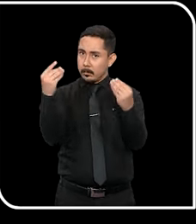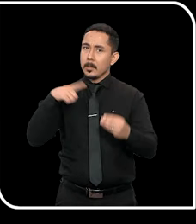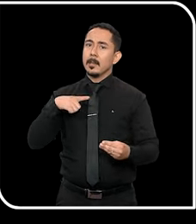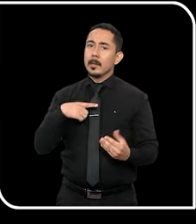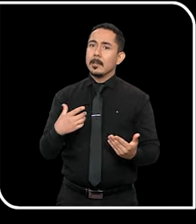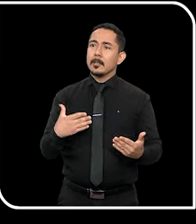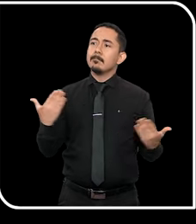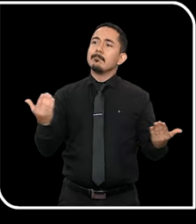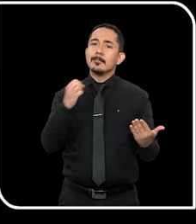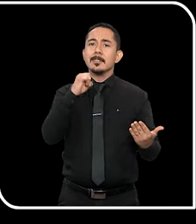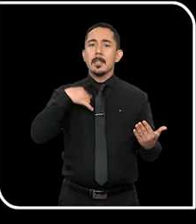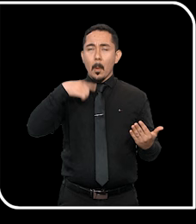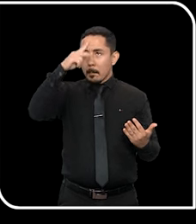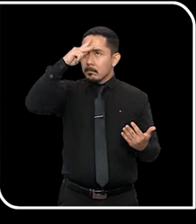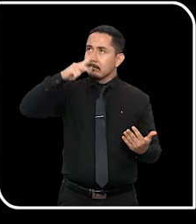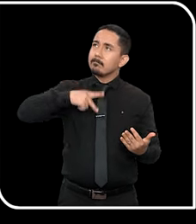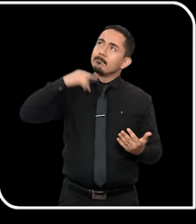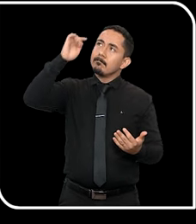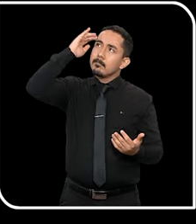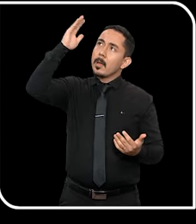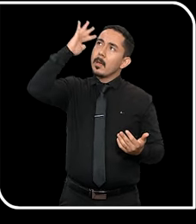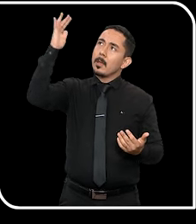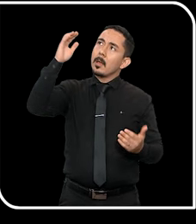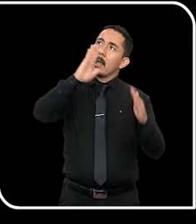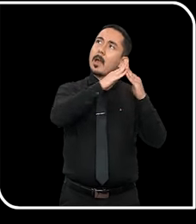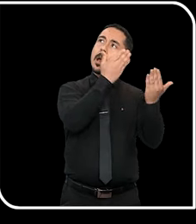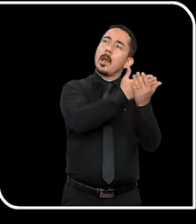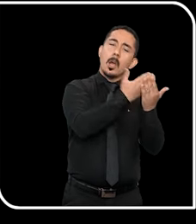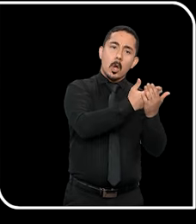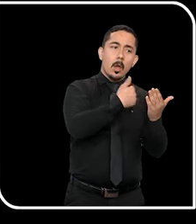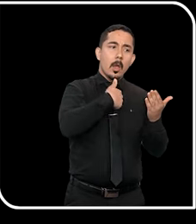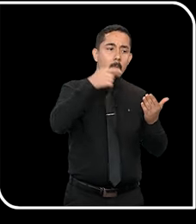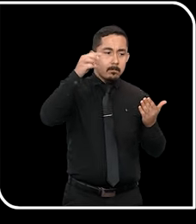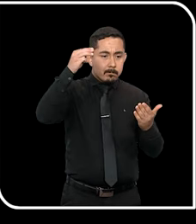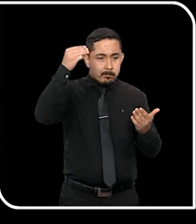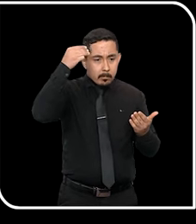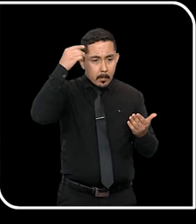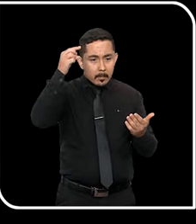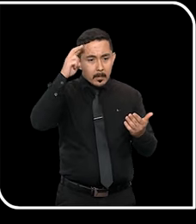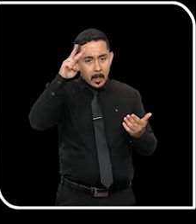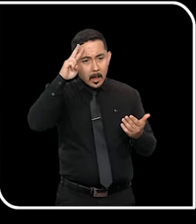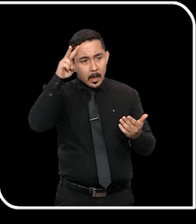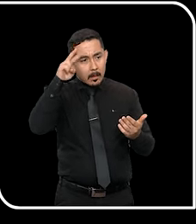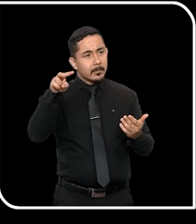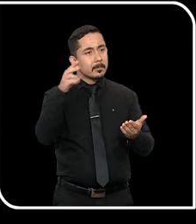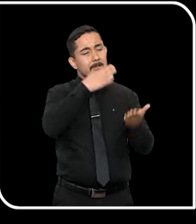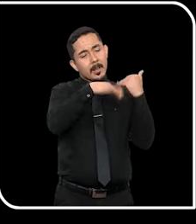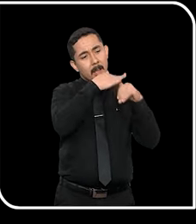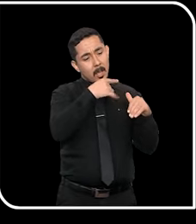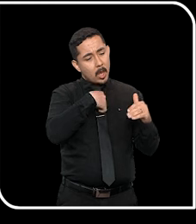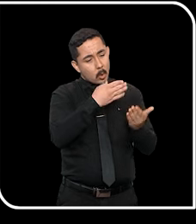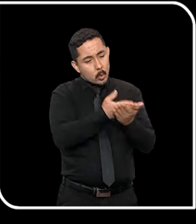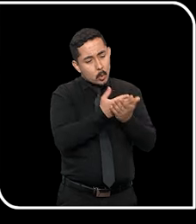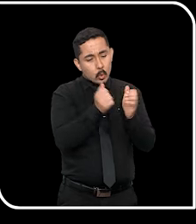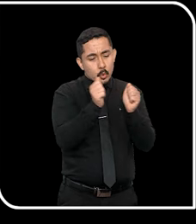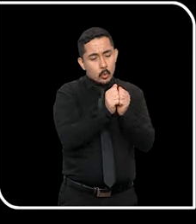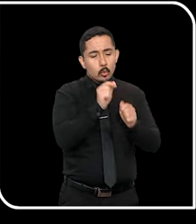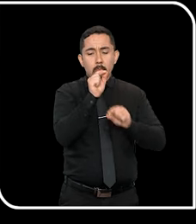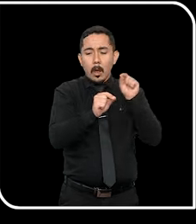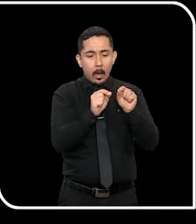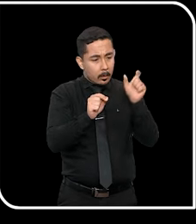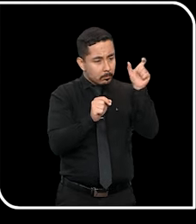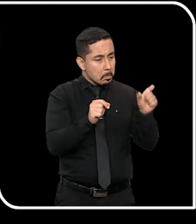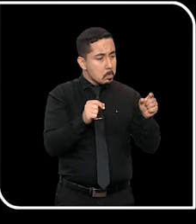eu saía na minha vida escolar eu tenho registro Eu tenho memória de ter estudado com um